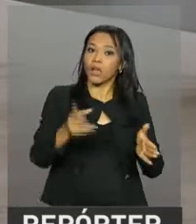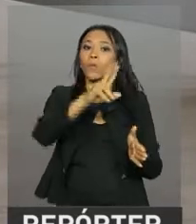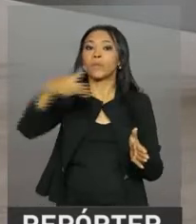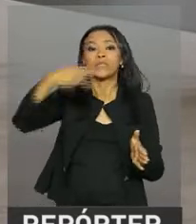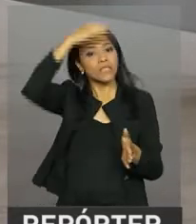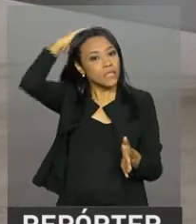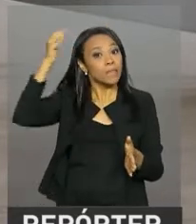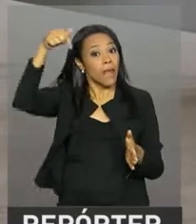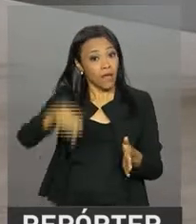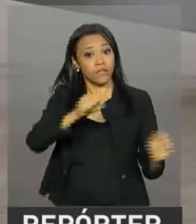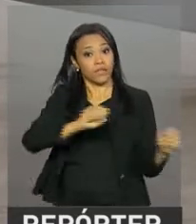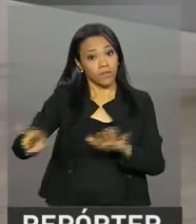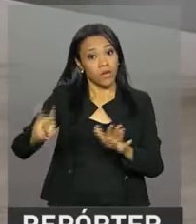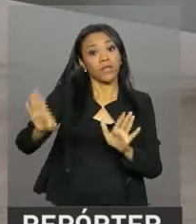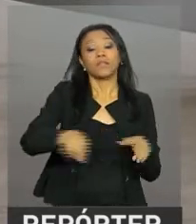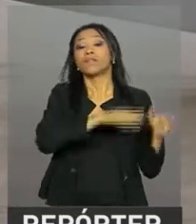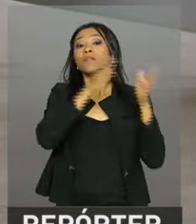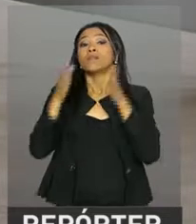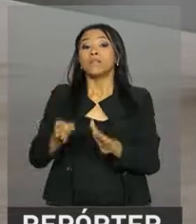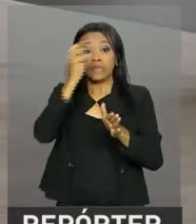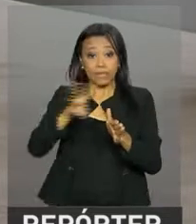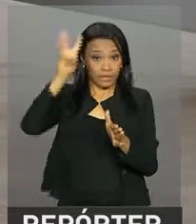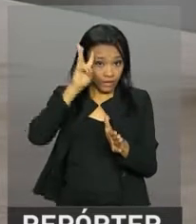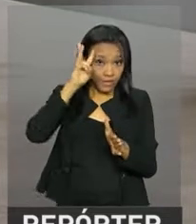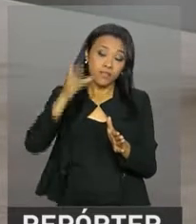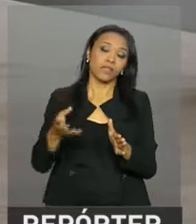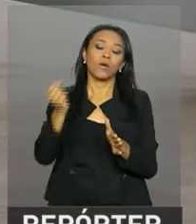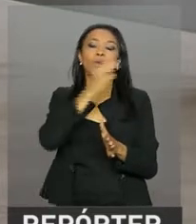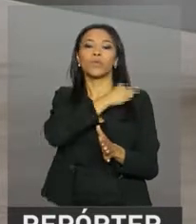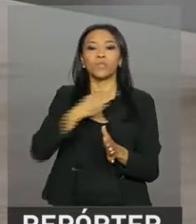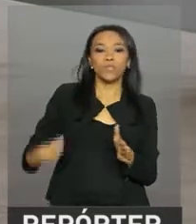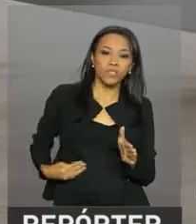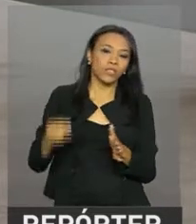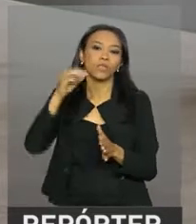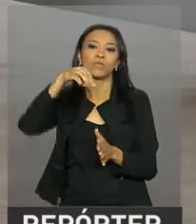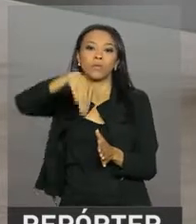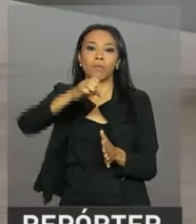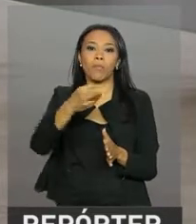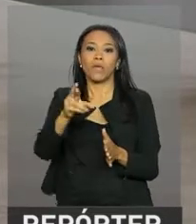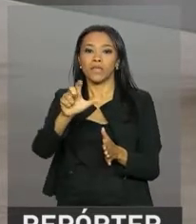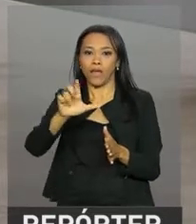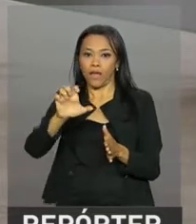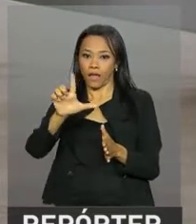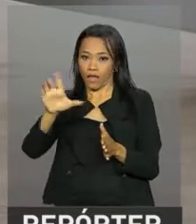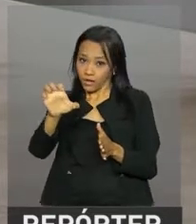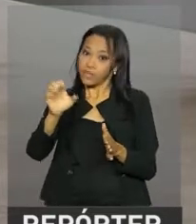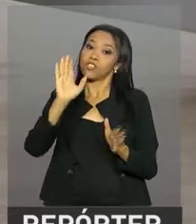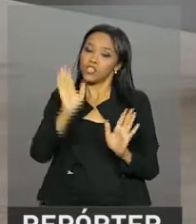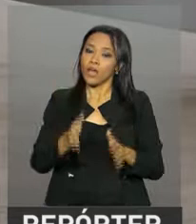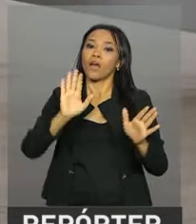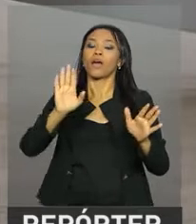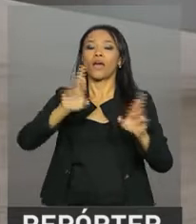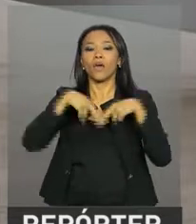temer essa semana e na terça feira o ministro meirelles se reuniu com o governador do rio grande do sul josé